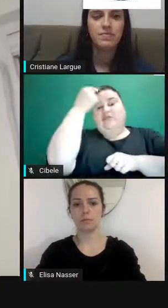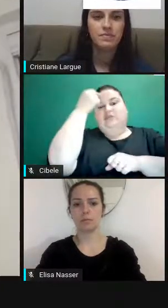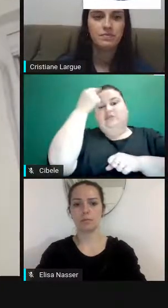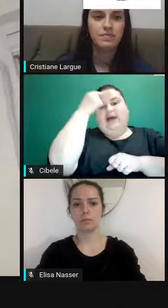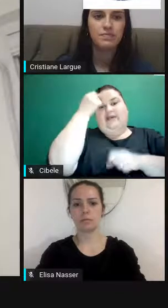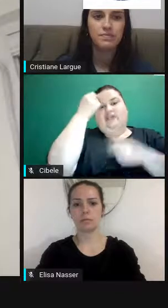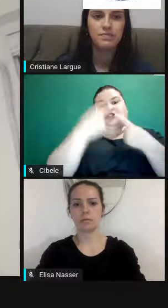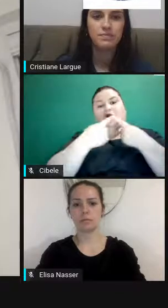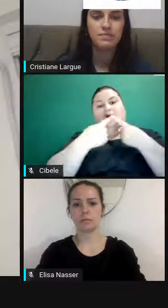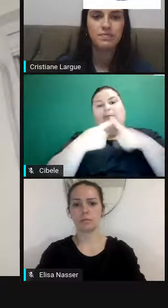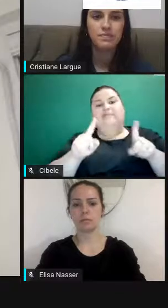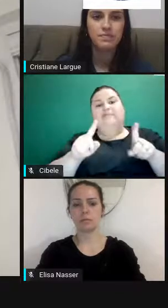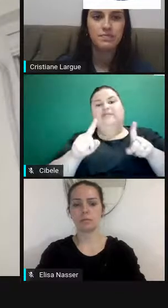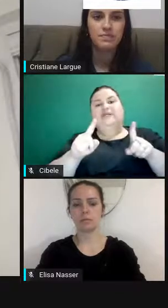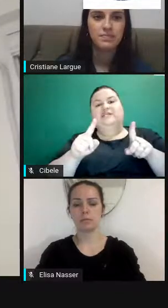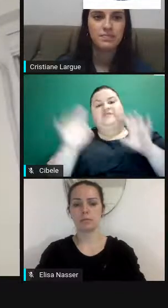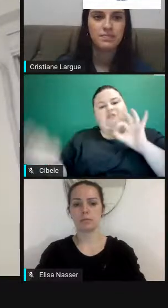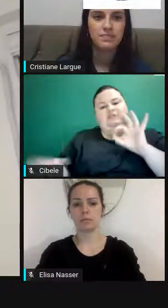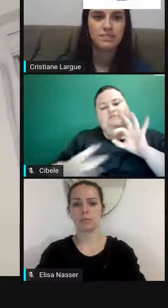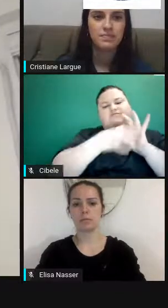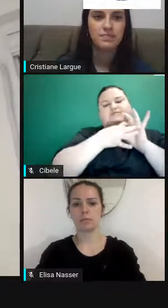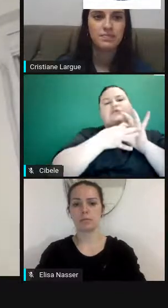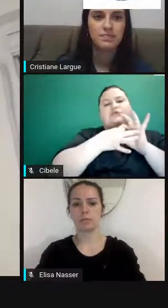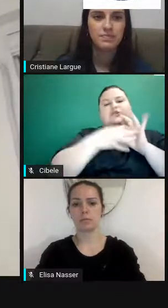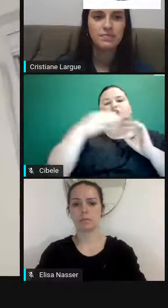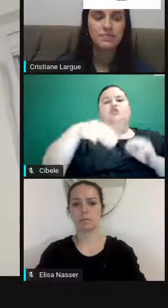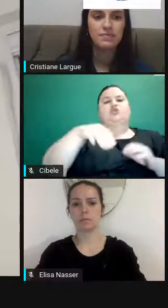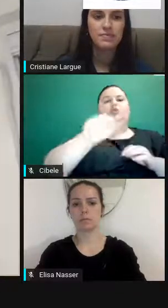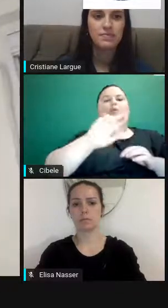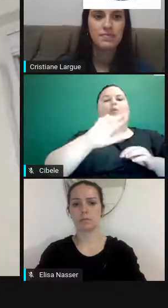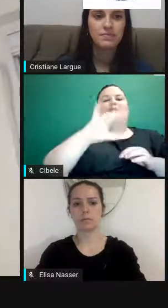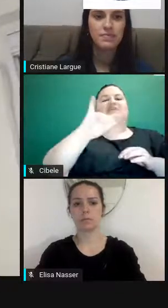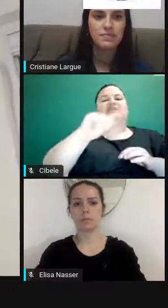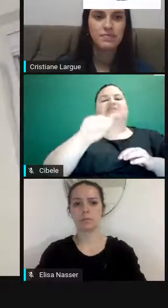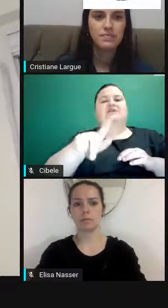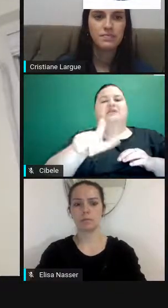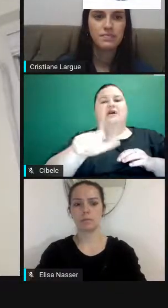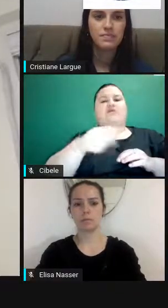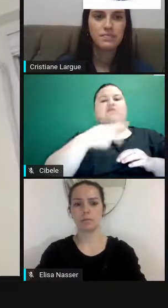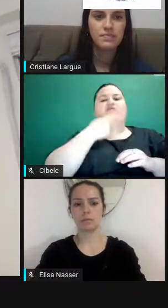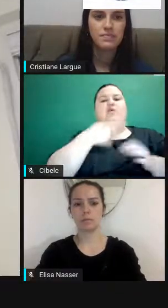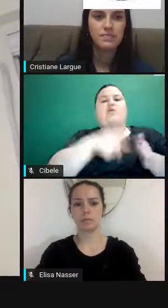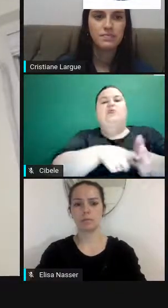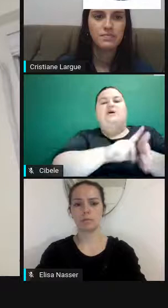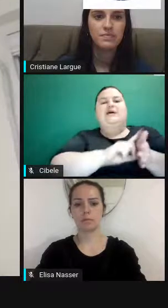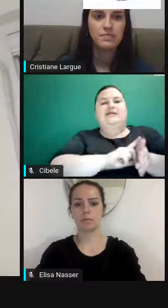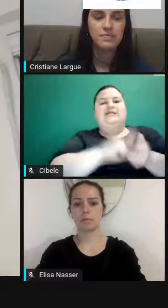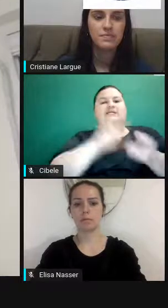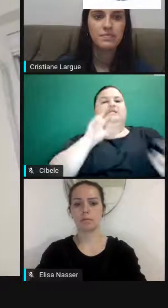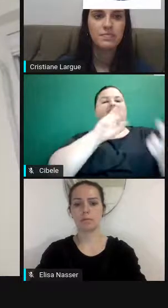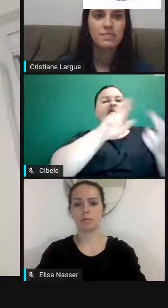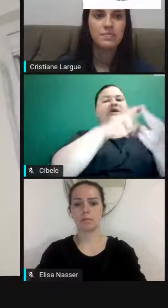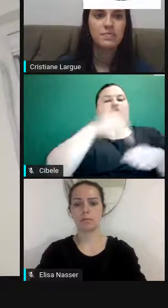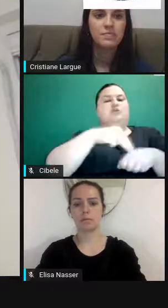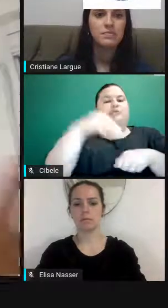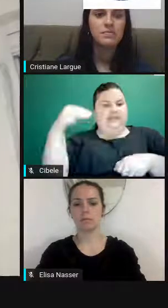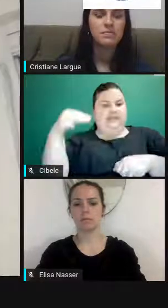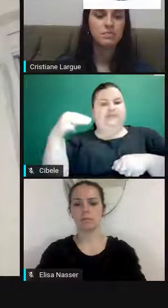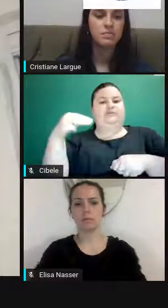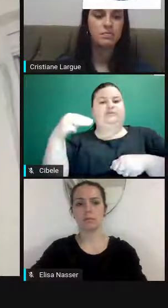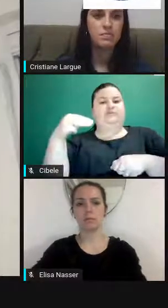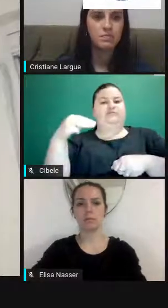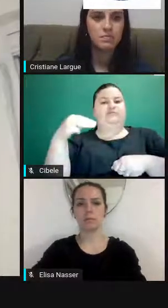mas até fazendo até um gancho com o que o Marcelo tava falando essa e também essa questão da pergunta aí referente ao mestrado